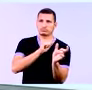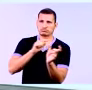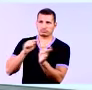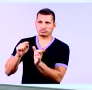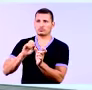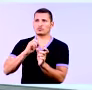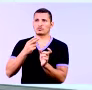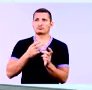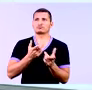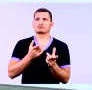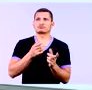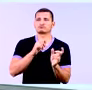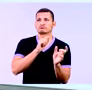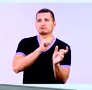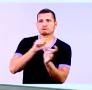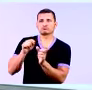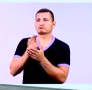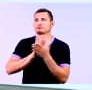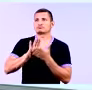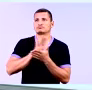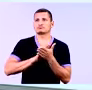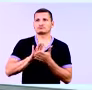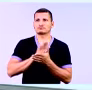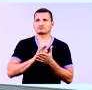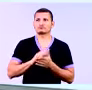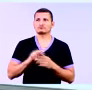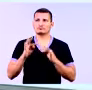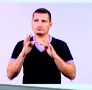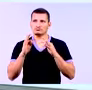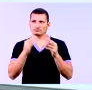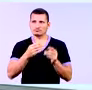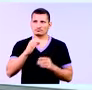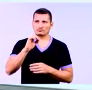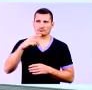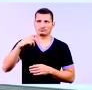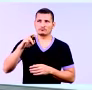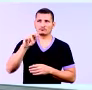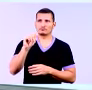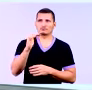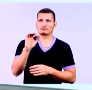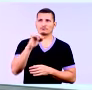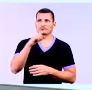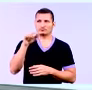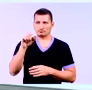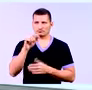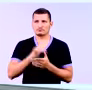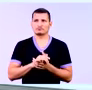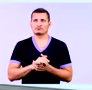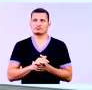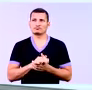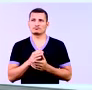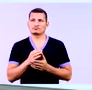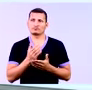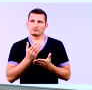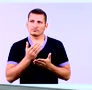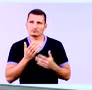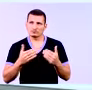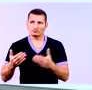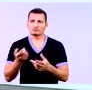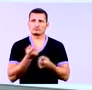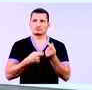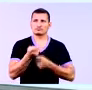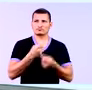ou não são executados nenhum. Então, todas as operações realizadas durante uma transação que foi abortada, elas são